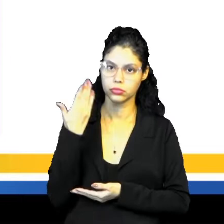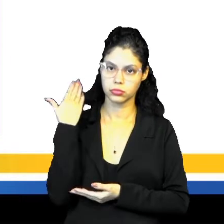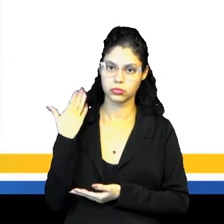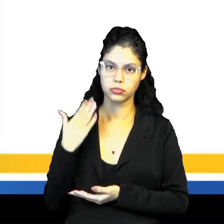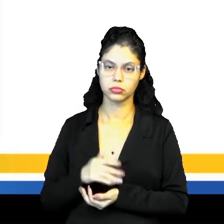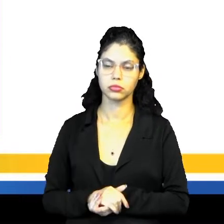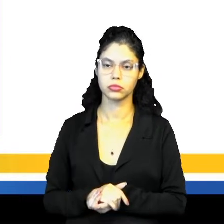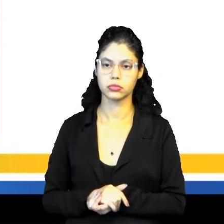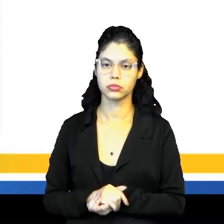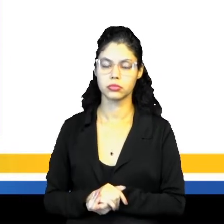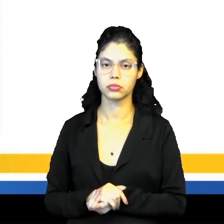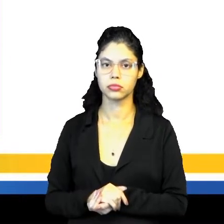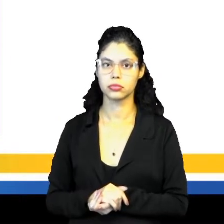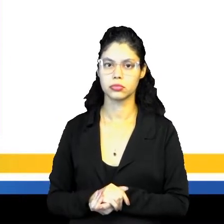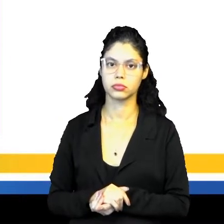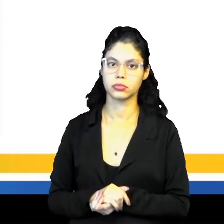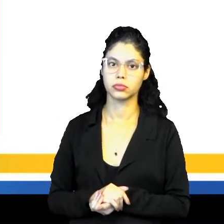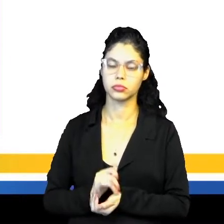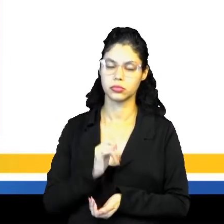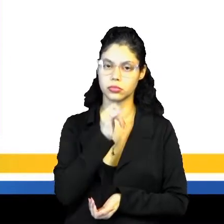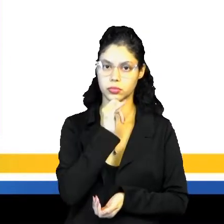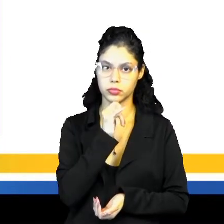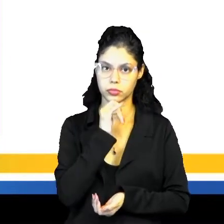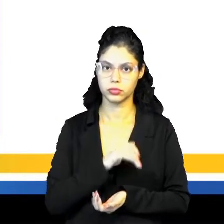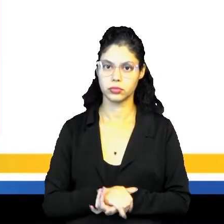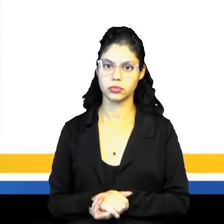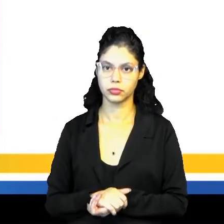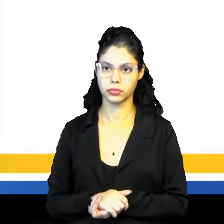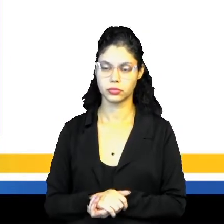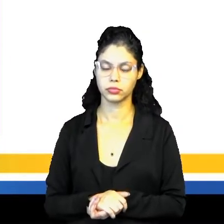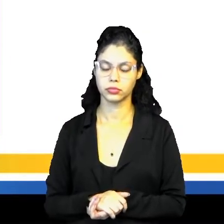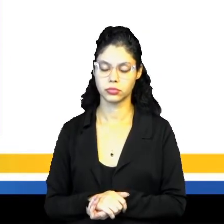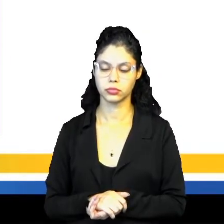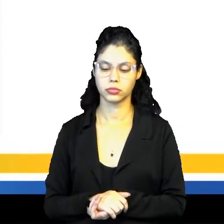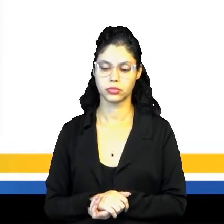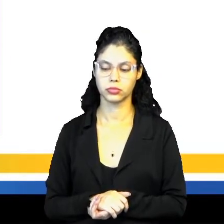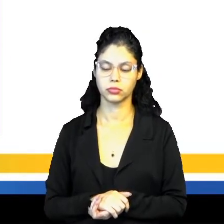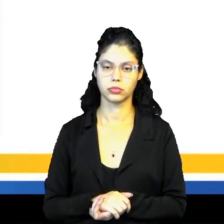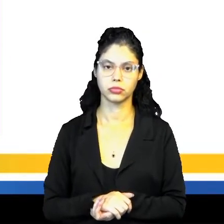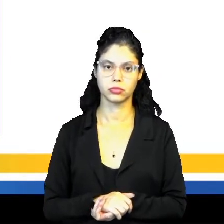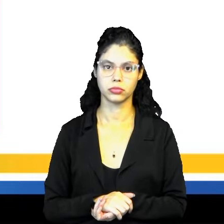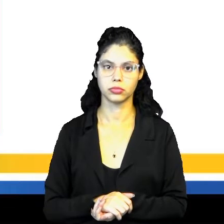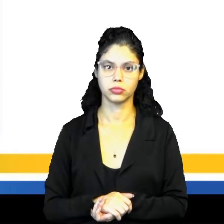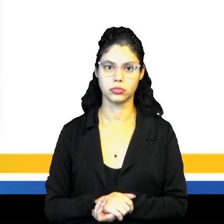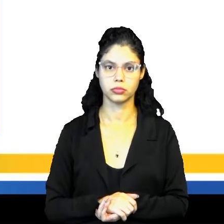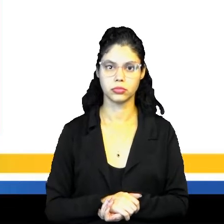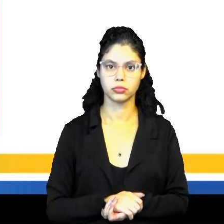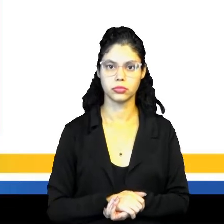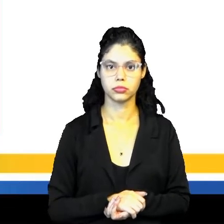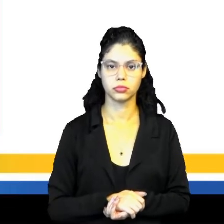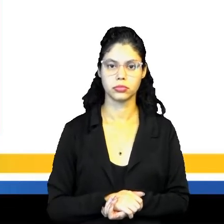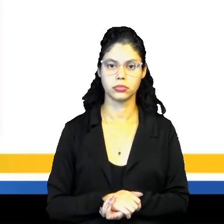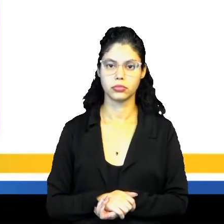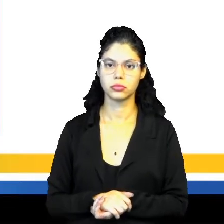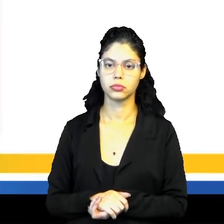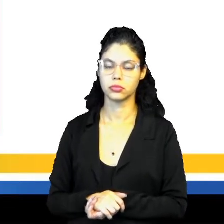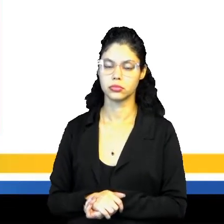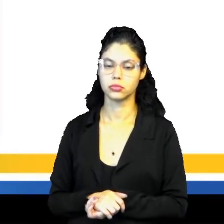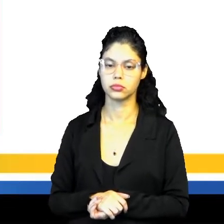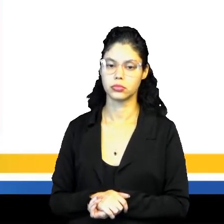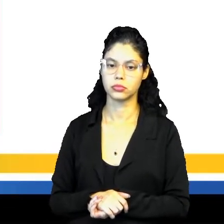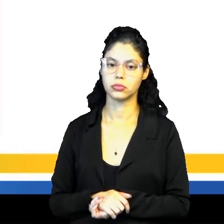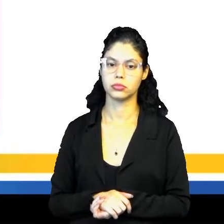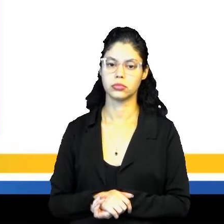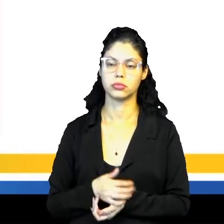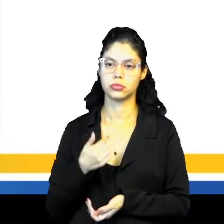passado, né? Então ali tem um exemplo, já havia aprendido espanhol quando me mudei à Espanha, né?